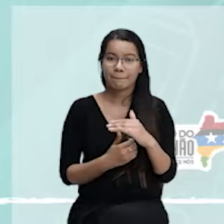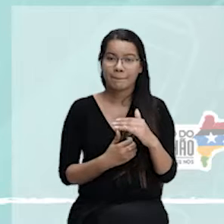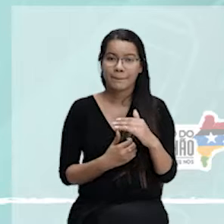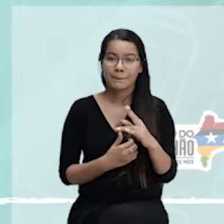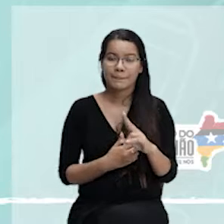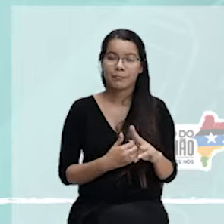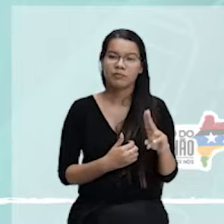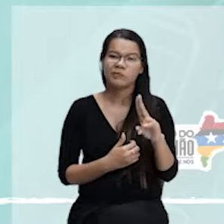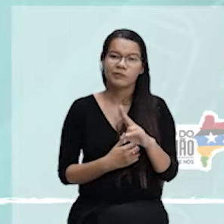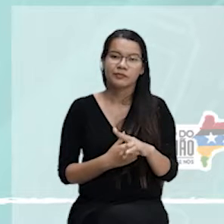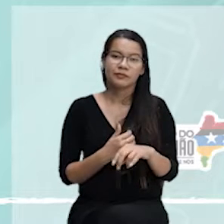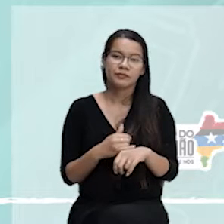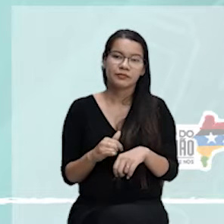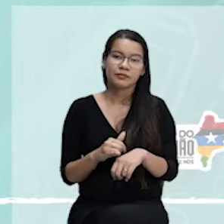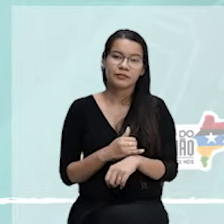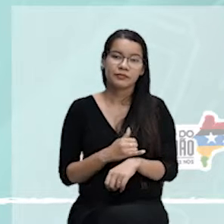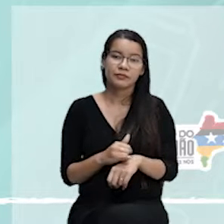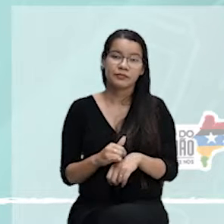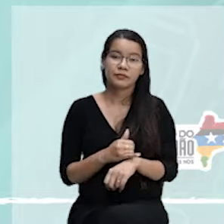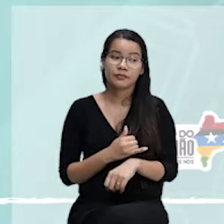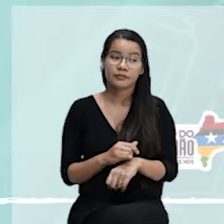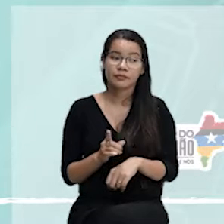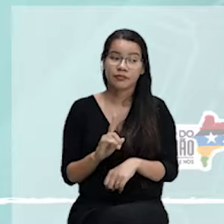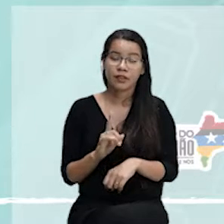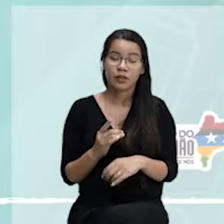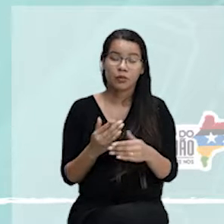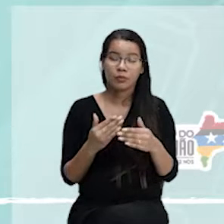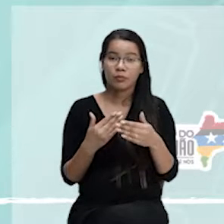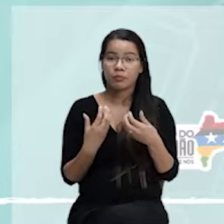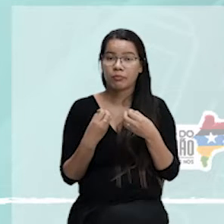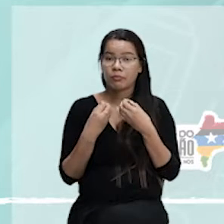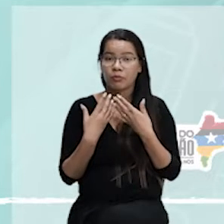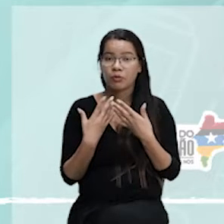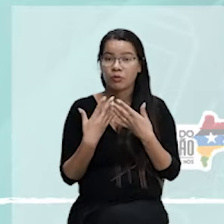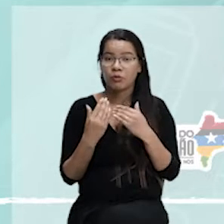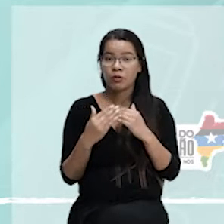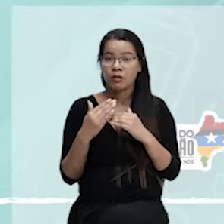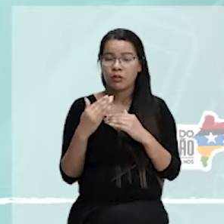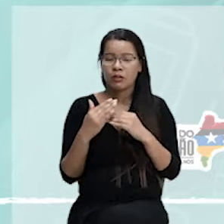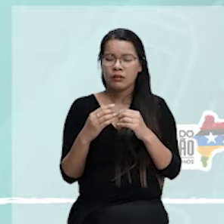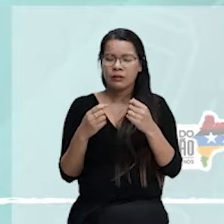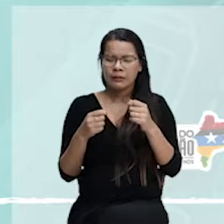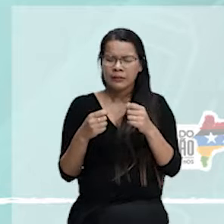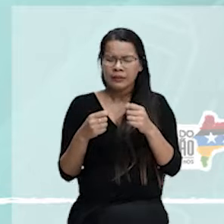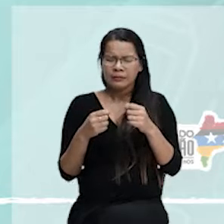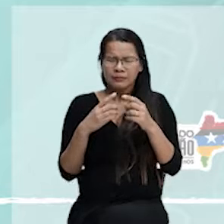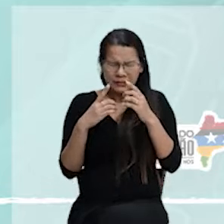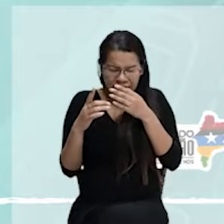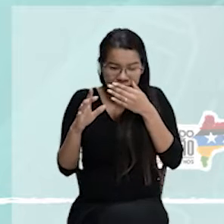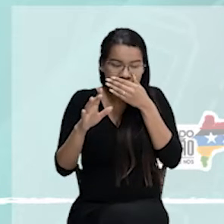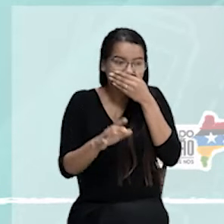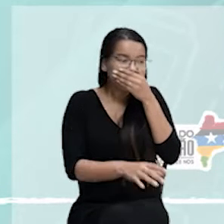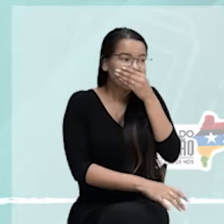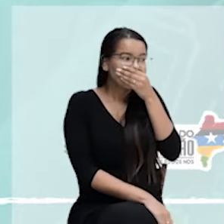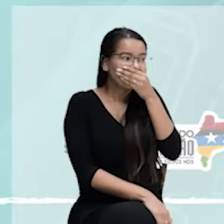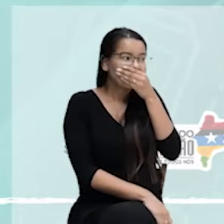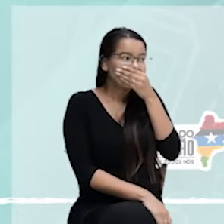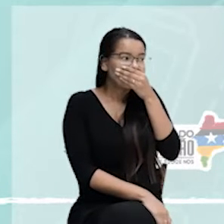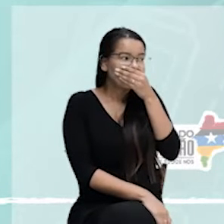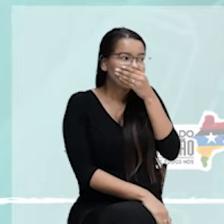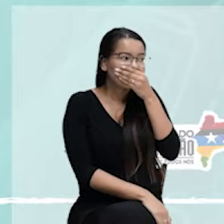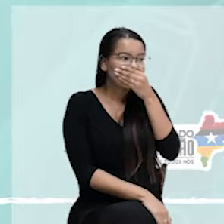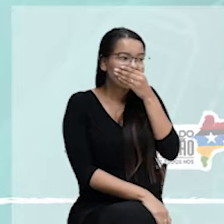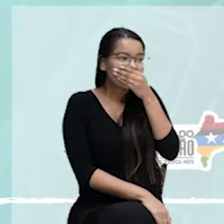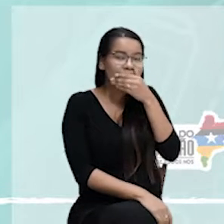se utilizem dessas estratégias, ainda não é o suficiente. É preciso que essa discussão seja levada num nível maior. É preciso